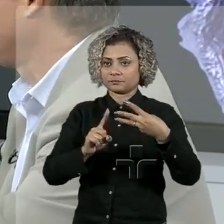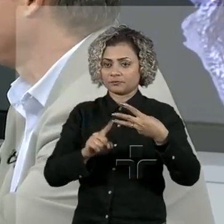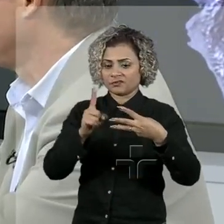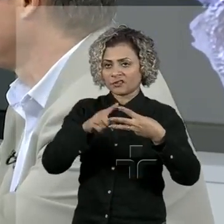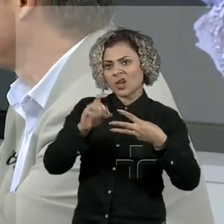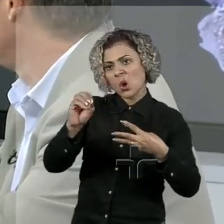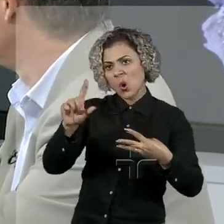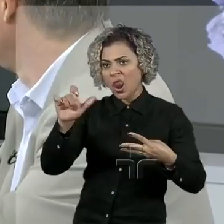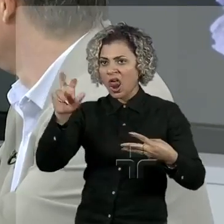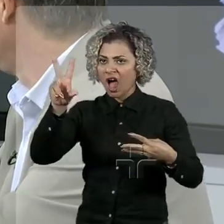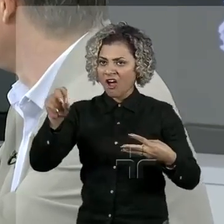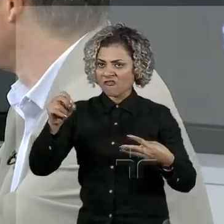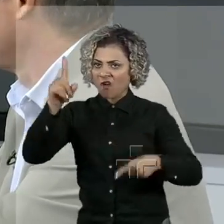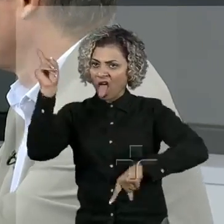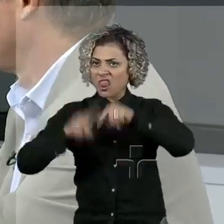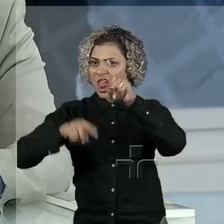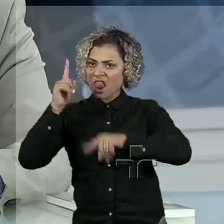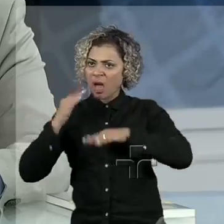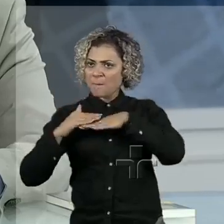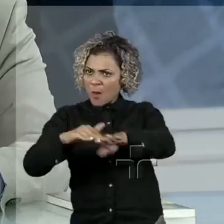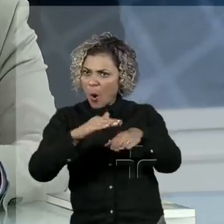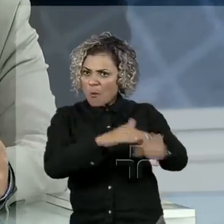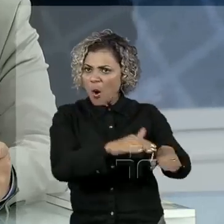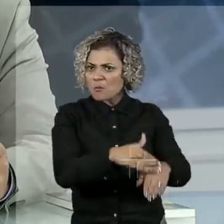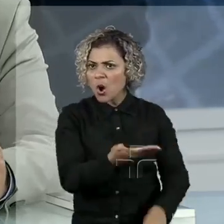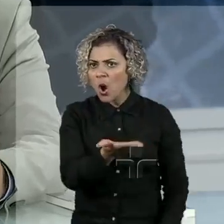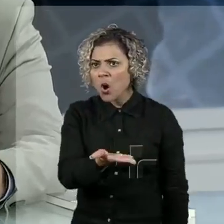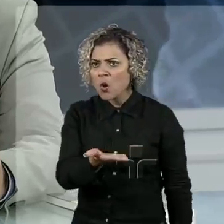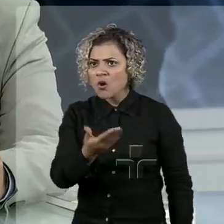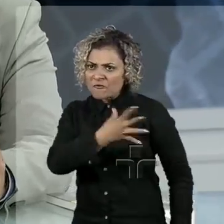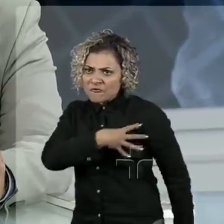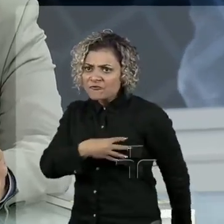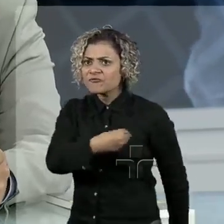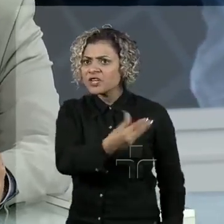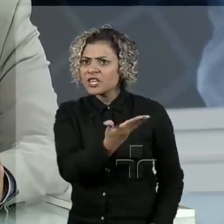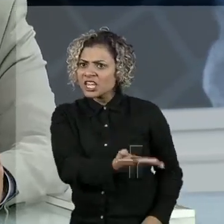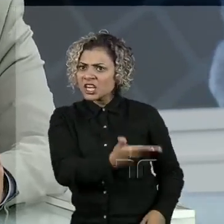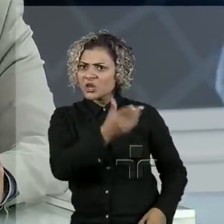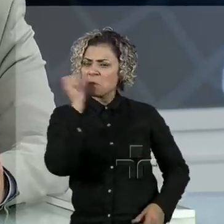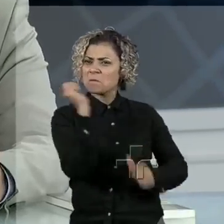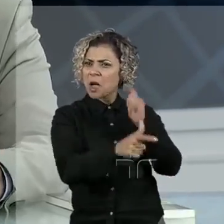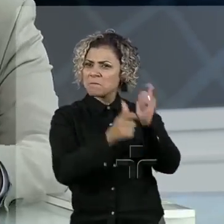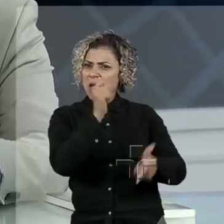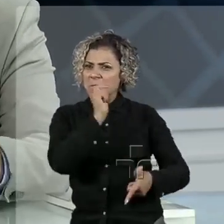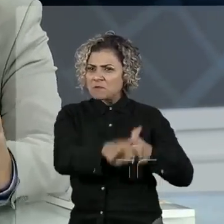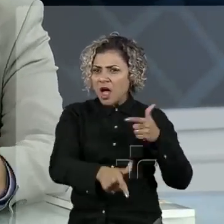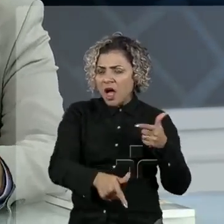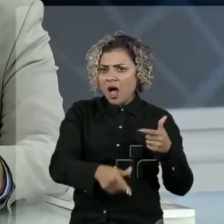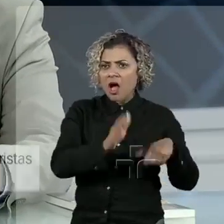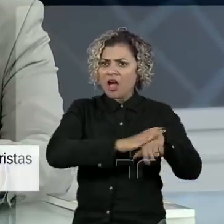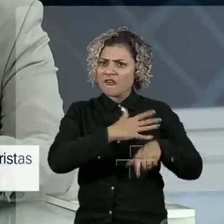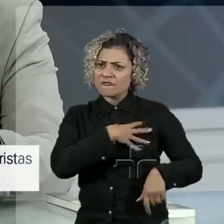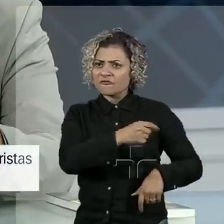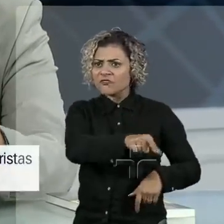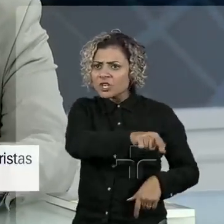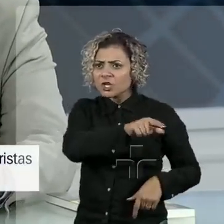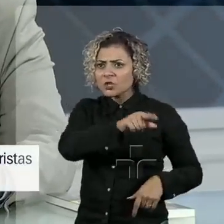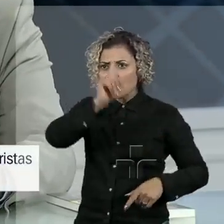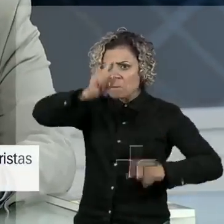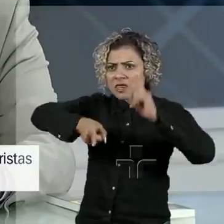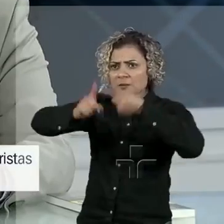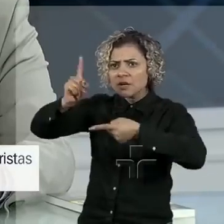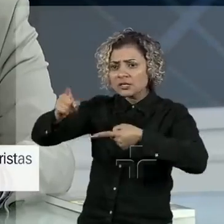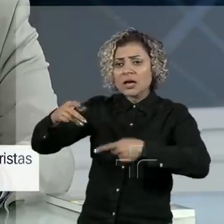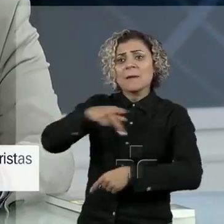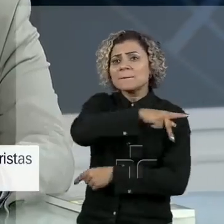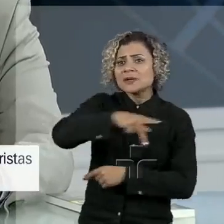Carvalho xingando membros do governo, os filhos atravessando, o próprio presidente, às vezes com